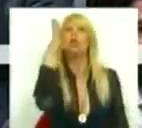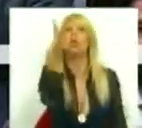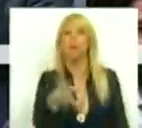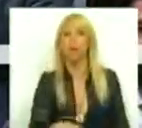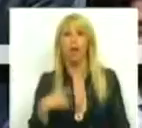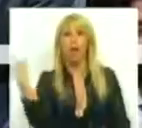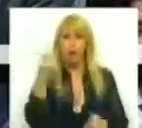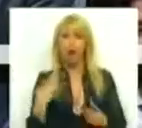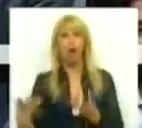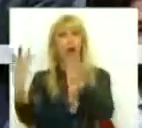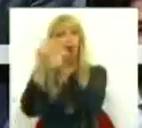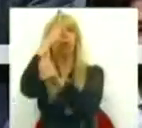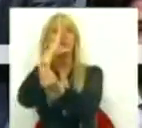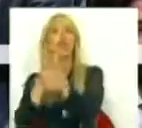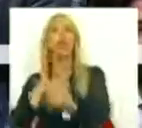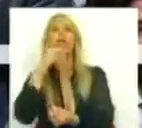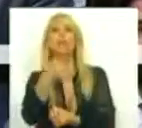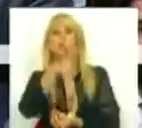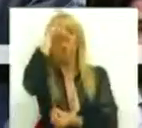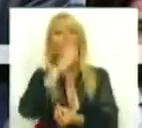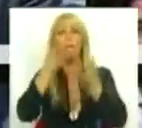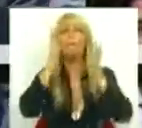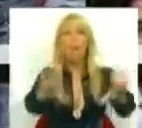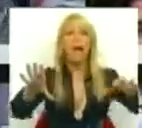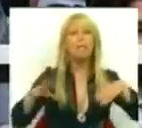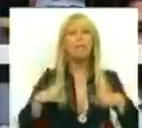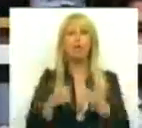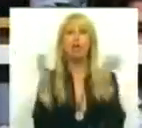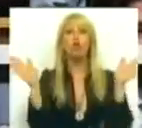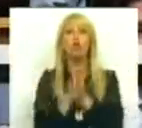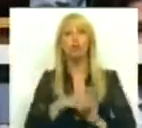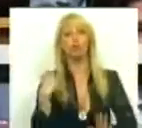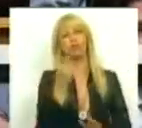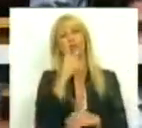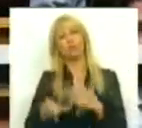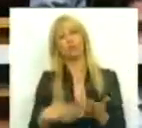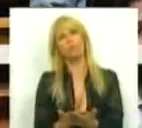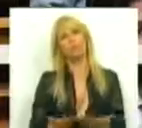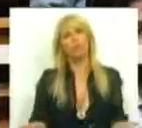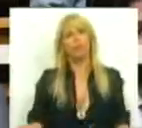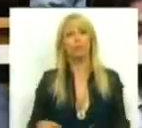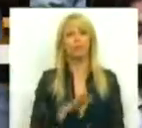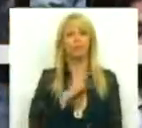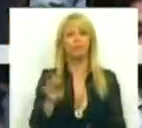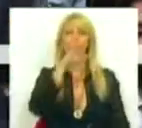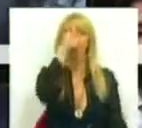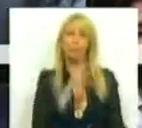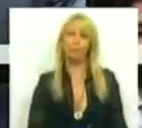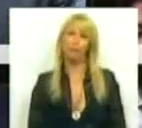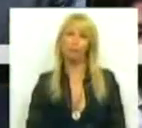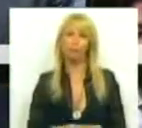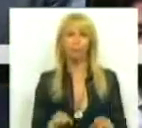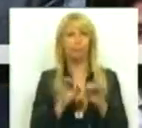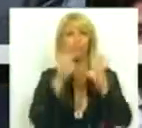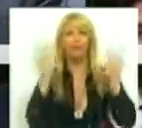Governo significa que o Governo tem que adotar a totalidade de todas as nossas propostas. Sr. Primeiro-Ministro,